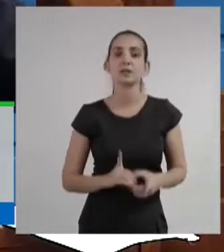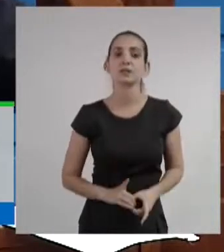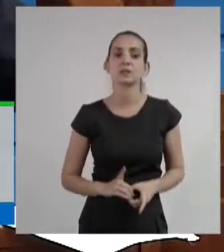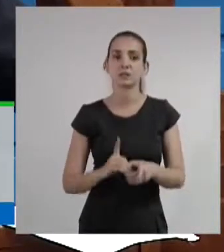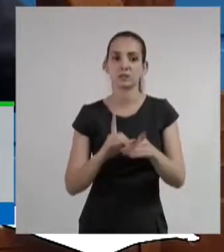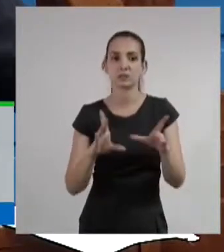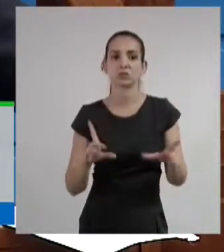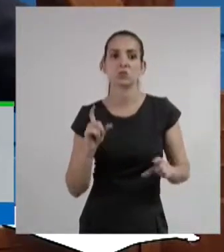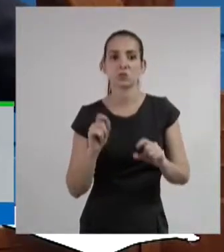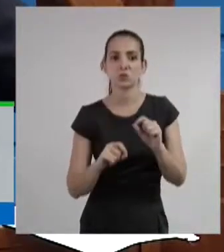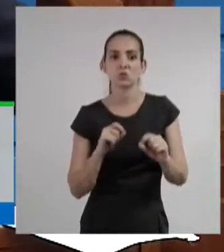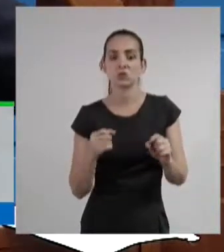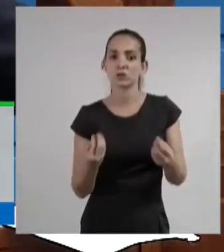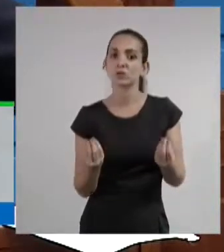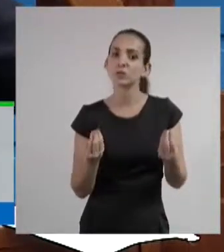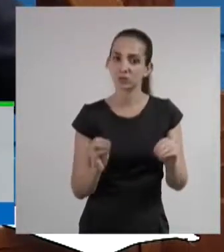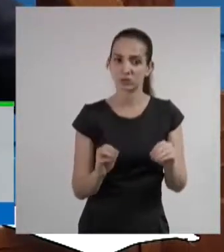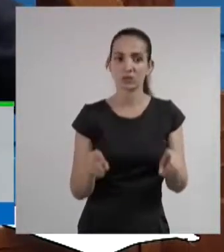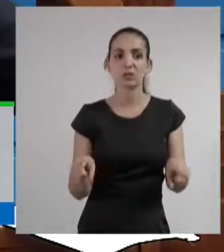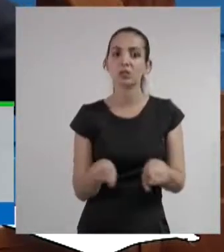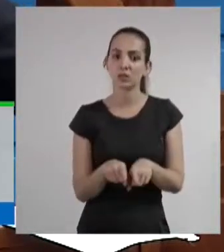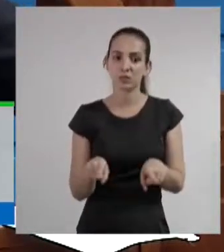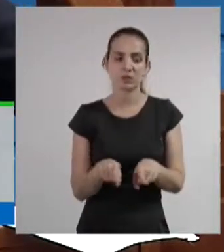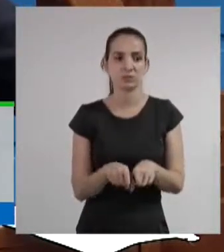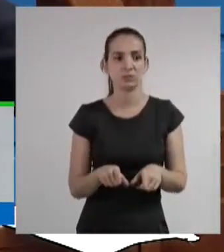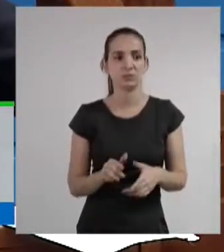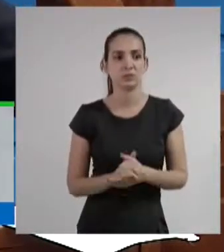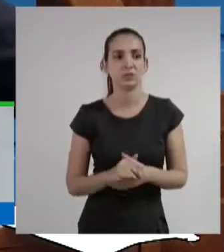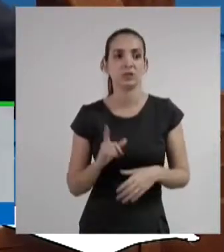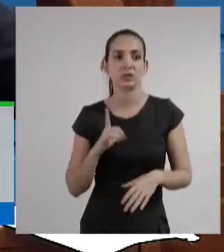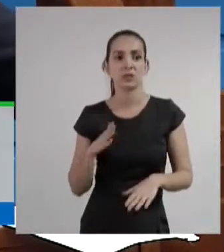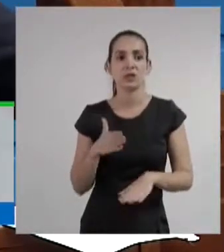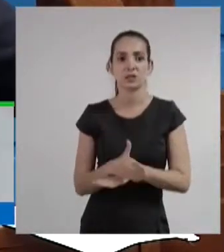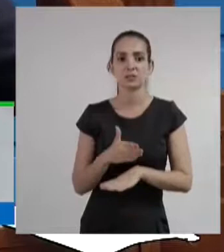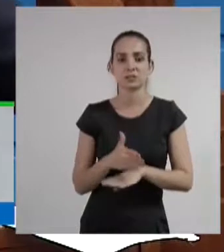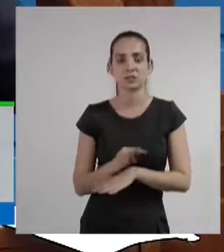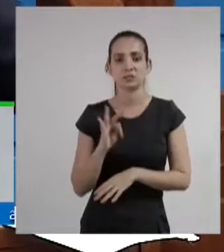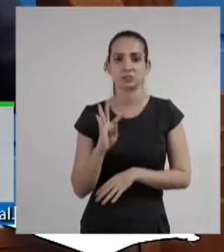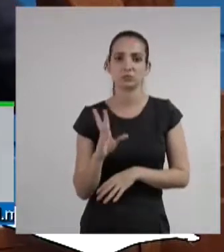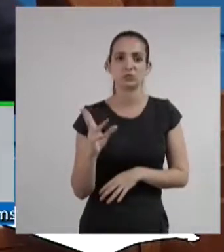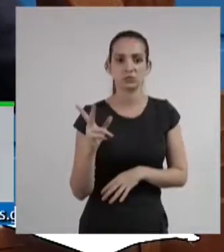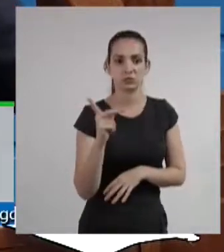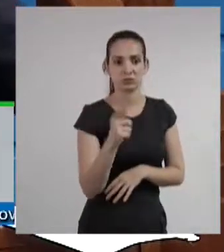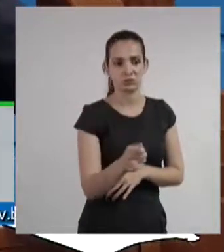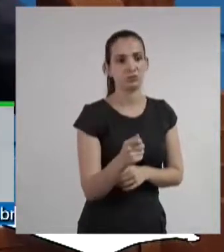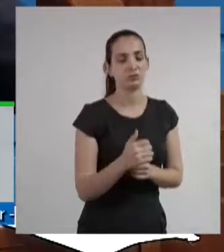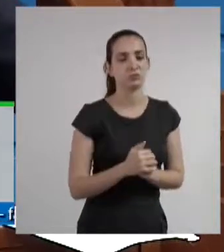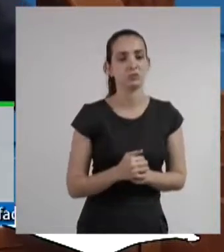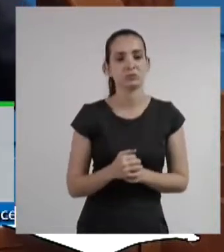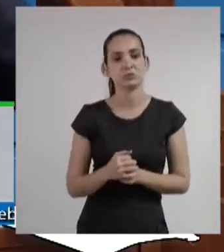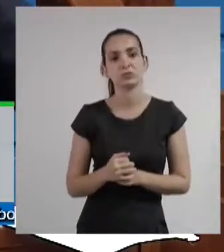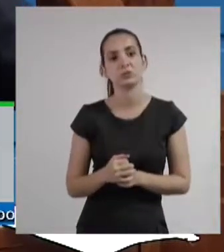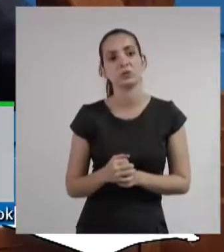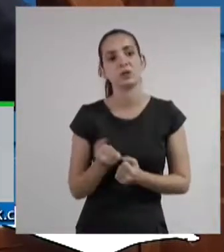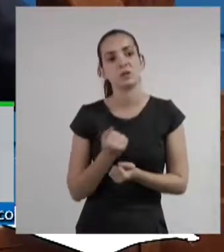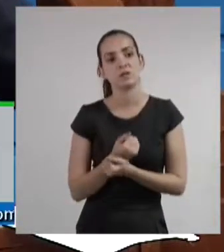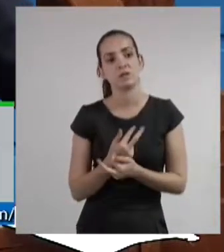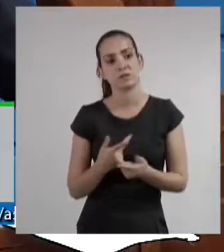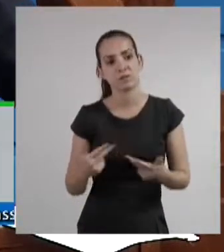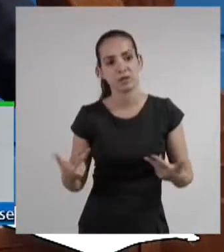democracia, ela implica também em acesso de todos aos bens,